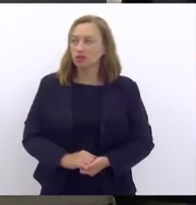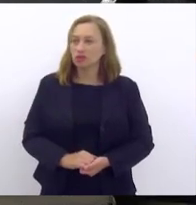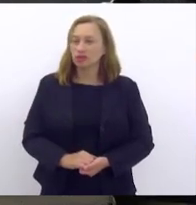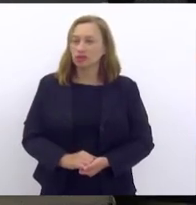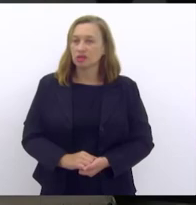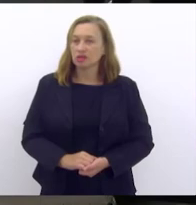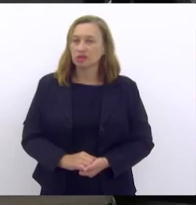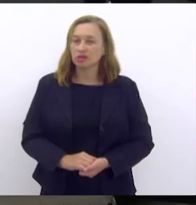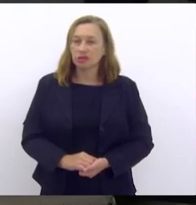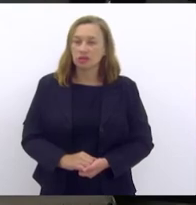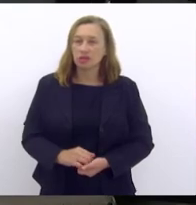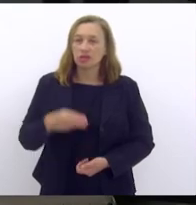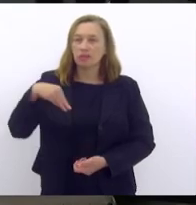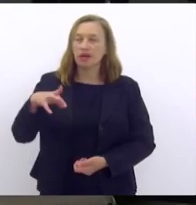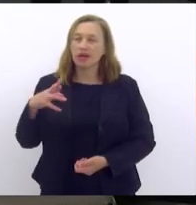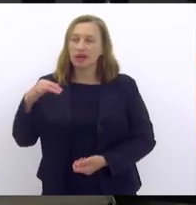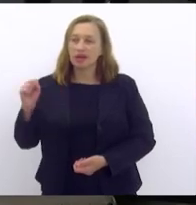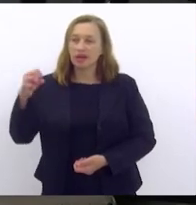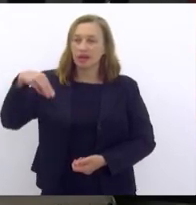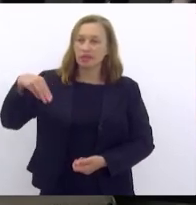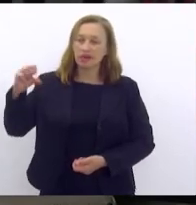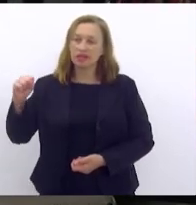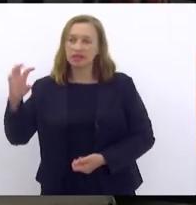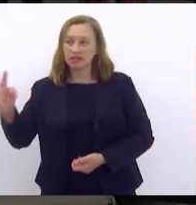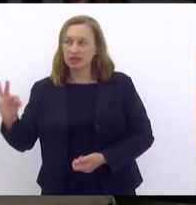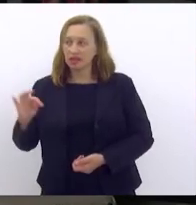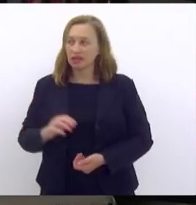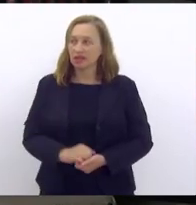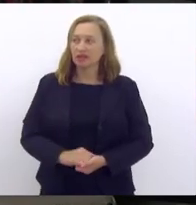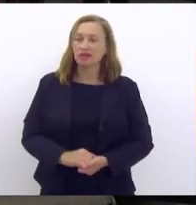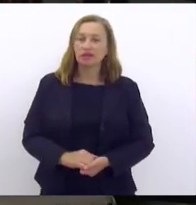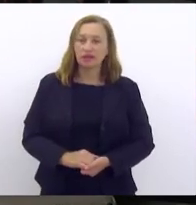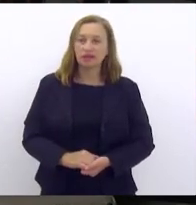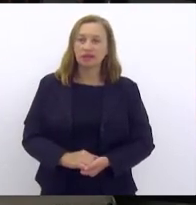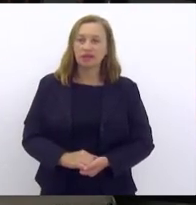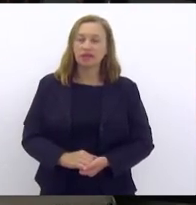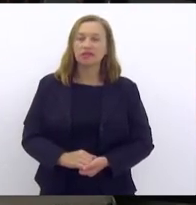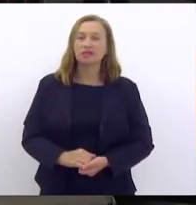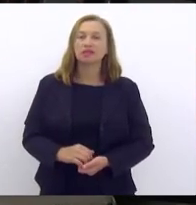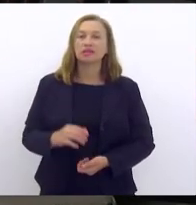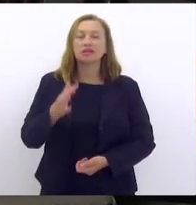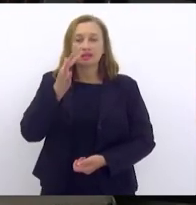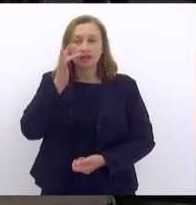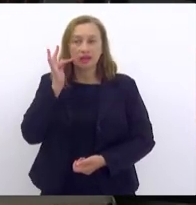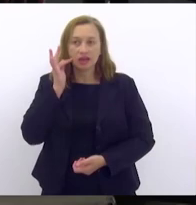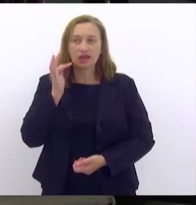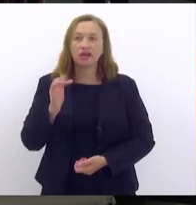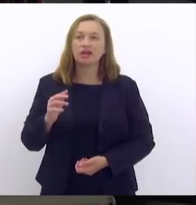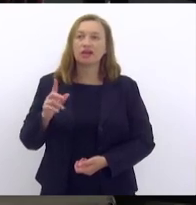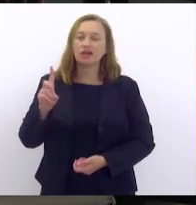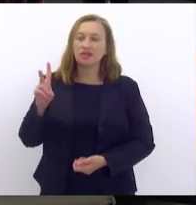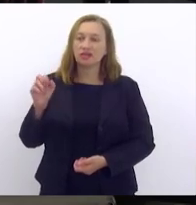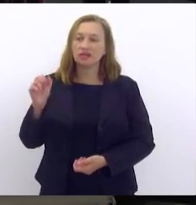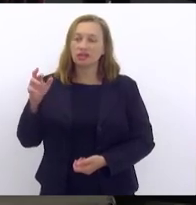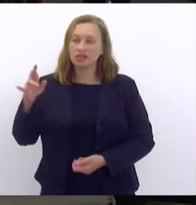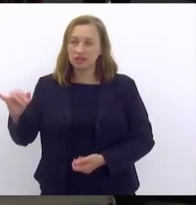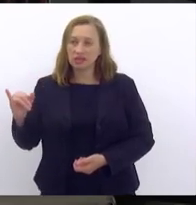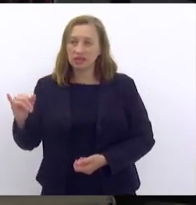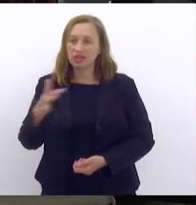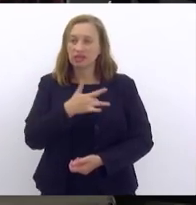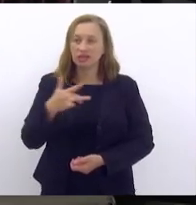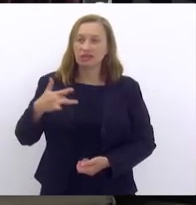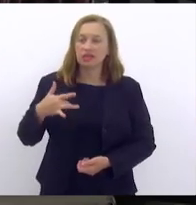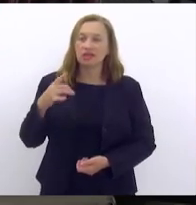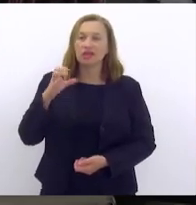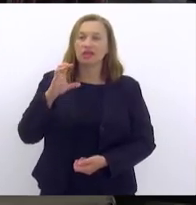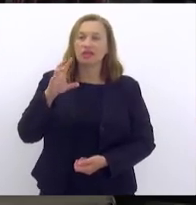Marina do MST, Dani Balbi, Serafim, Valdeci da Saúde, Verônica